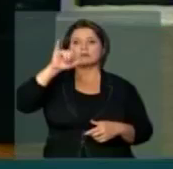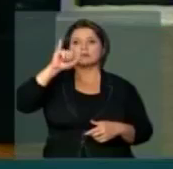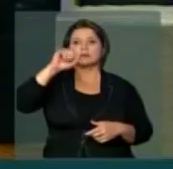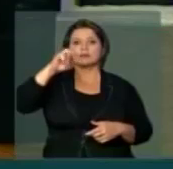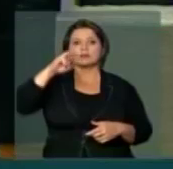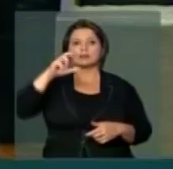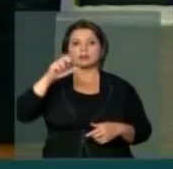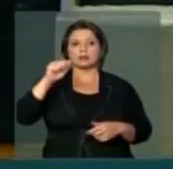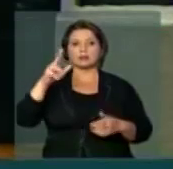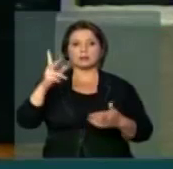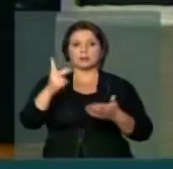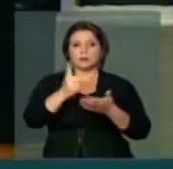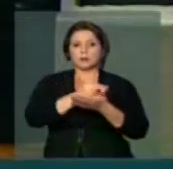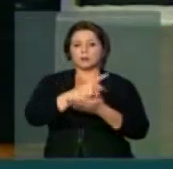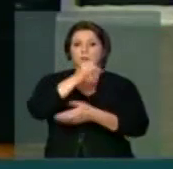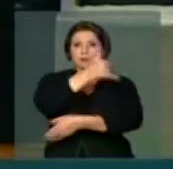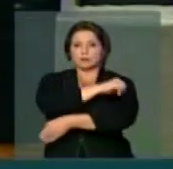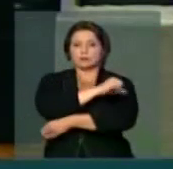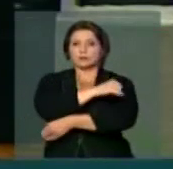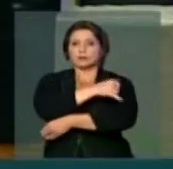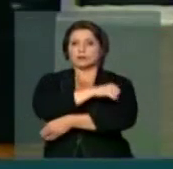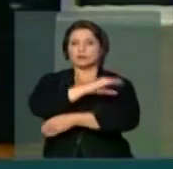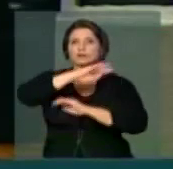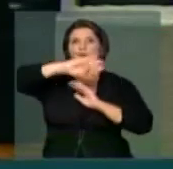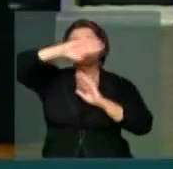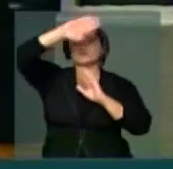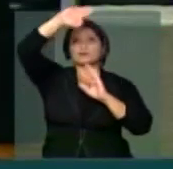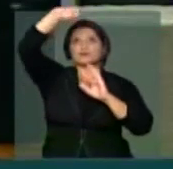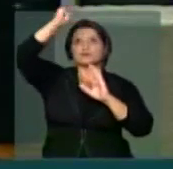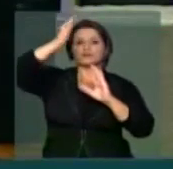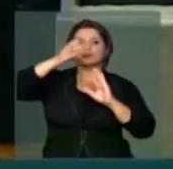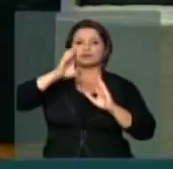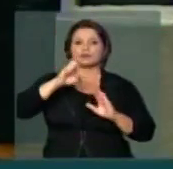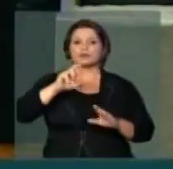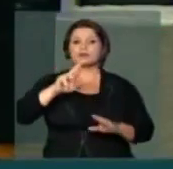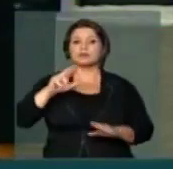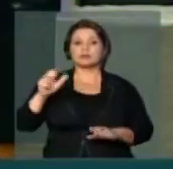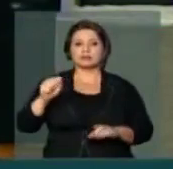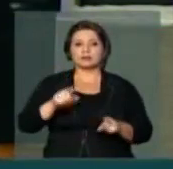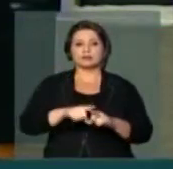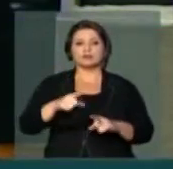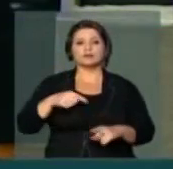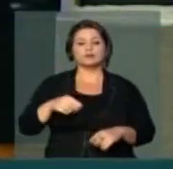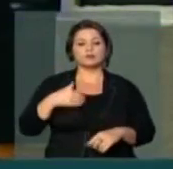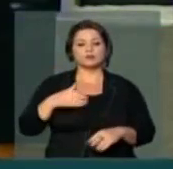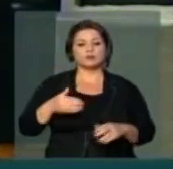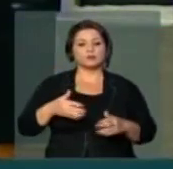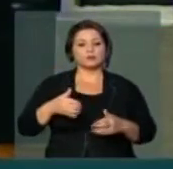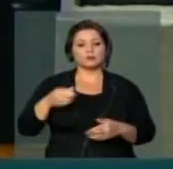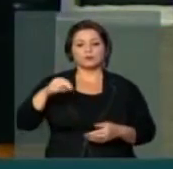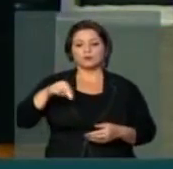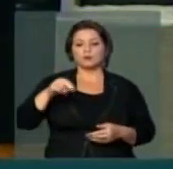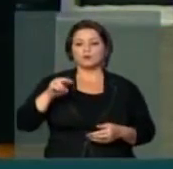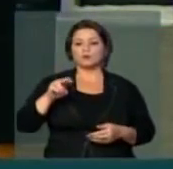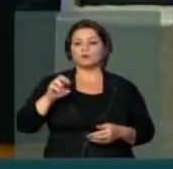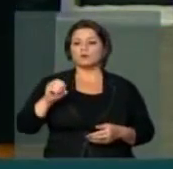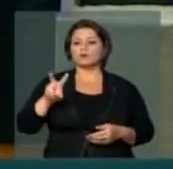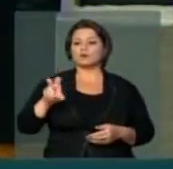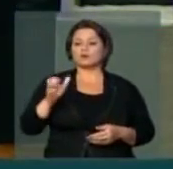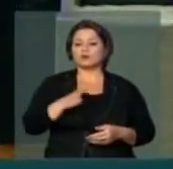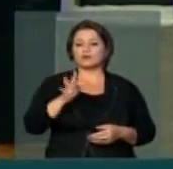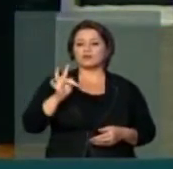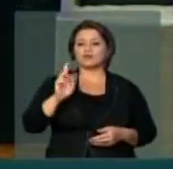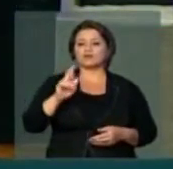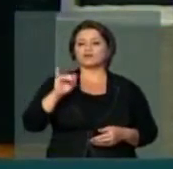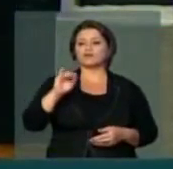da região serrana do Rio de Janeiro. Eu sou natural do município de Nova Friburgo, estava na minha casa naquele